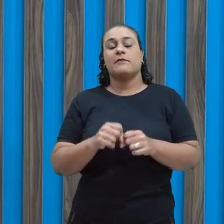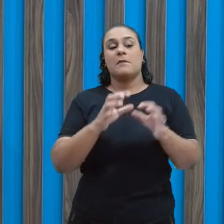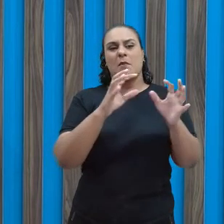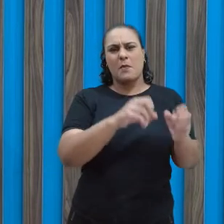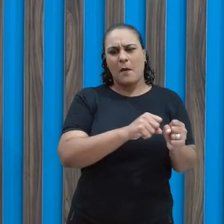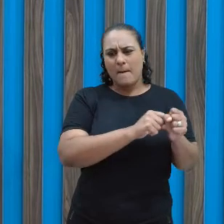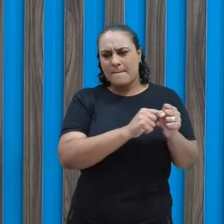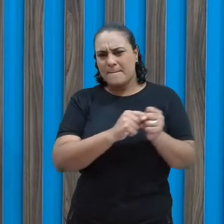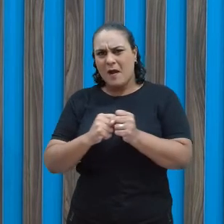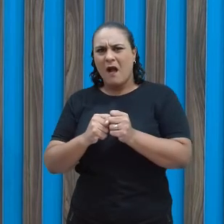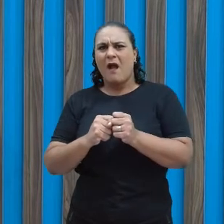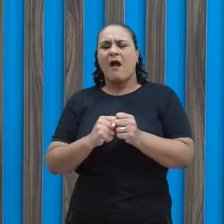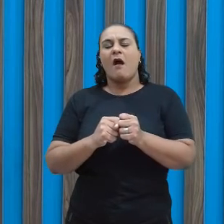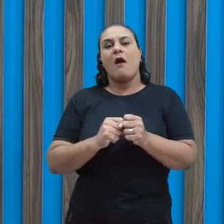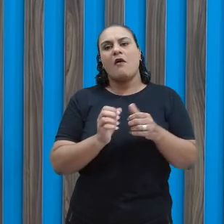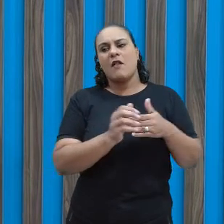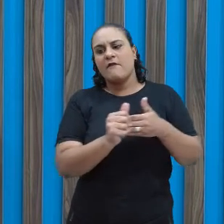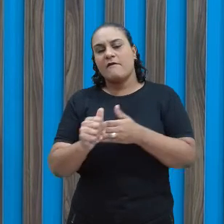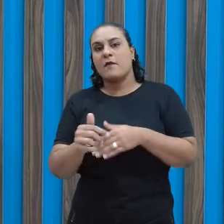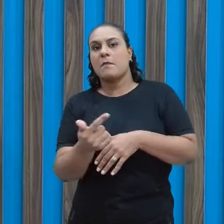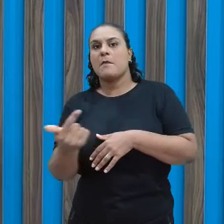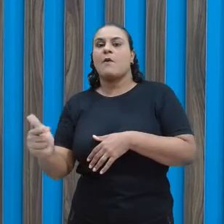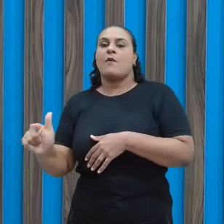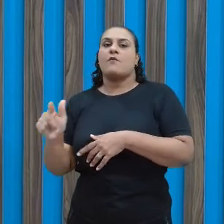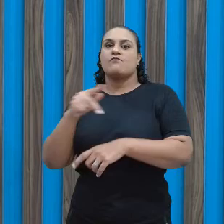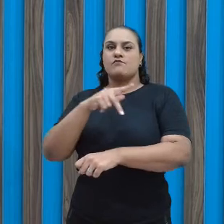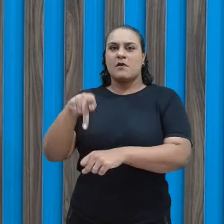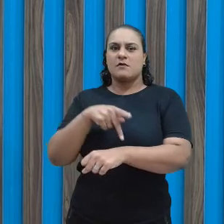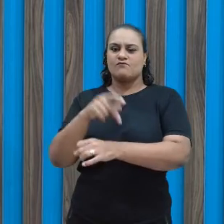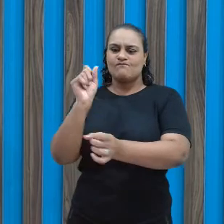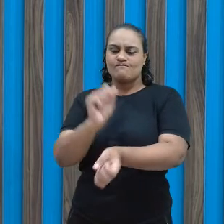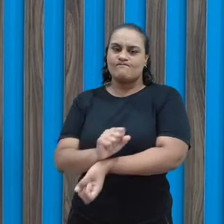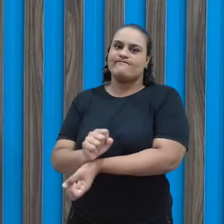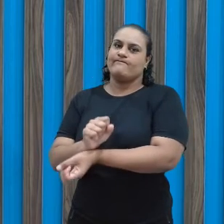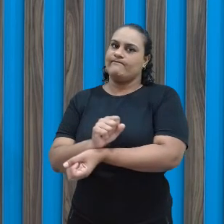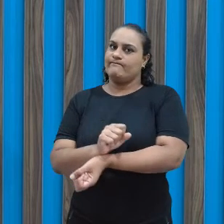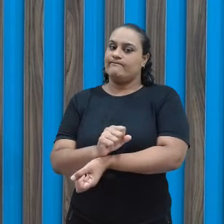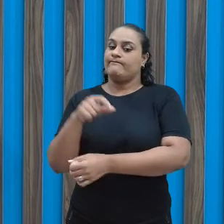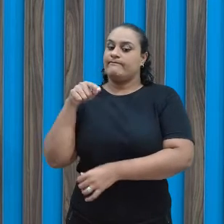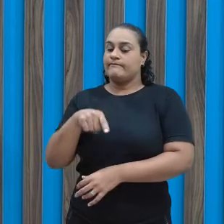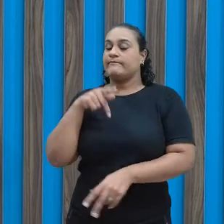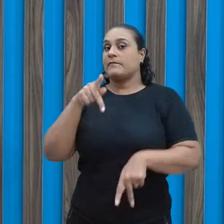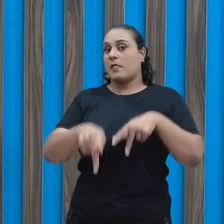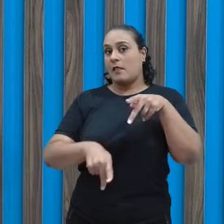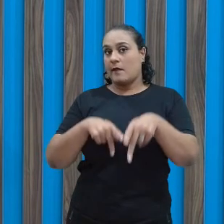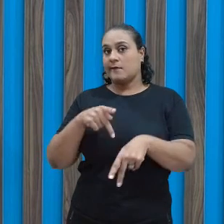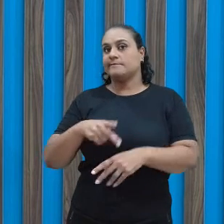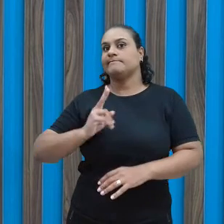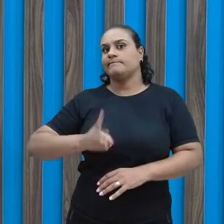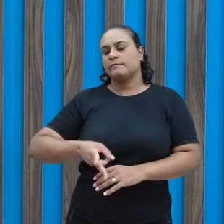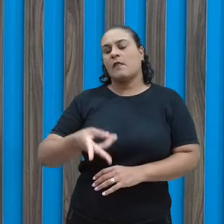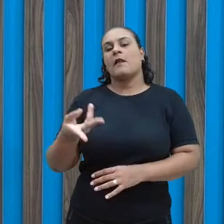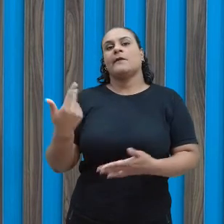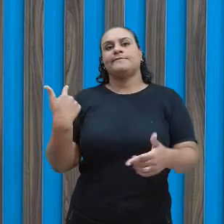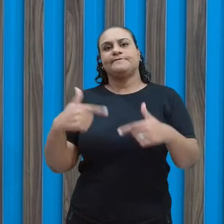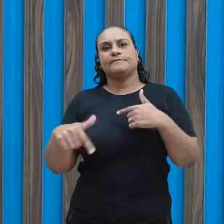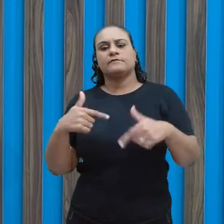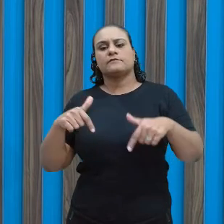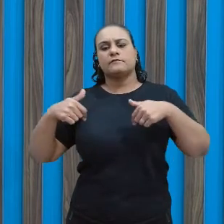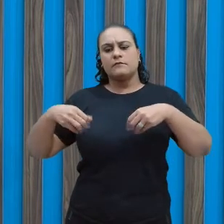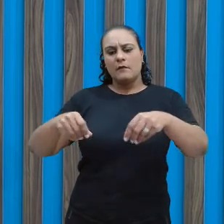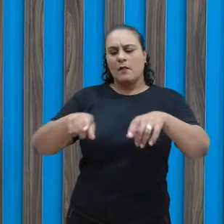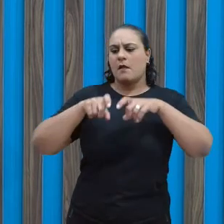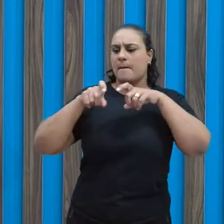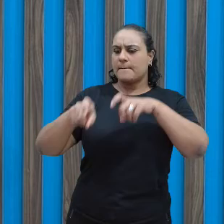força para outros países, escravizados, e essas pessoas que sempre trabalharam diretamente com a terra,